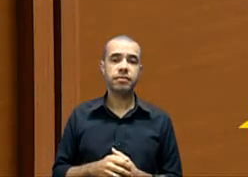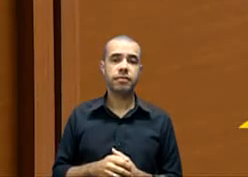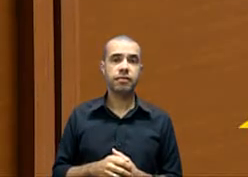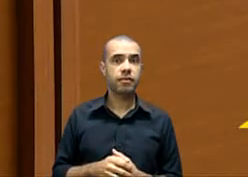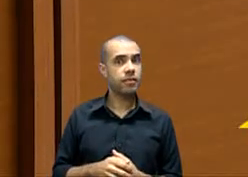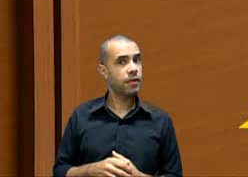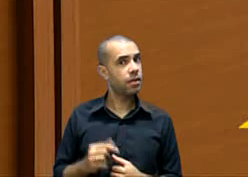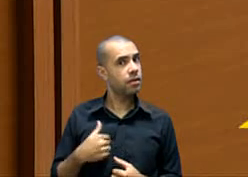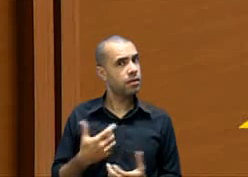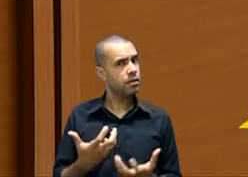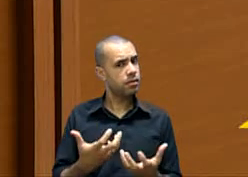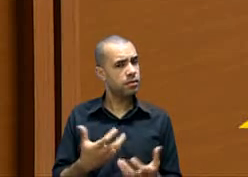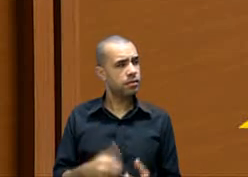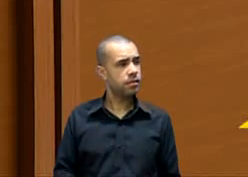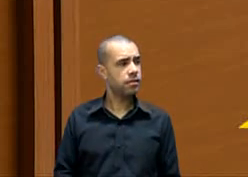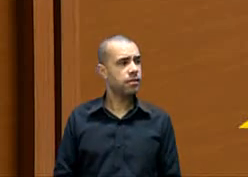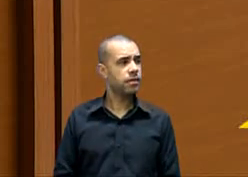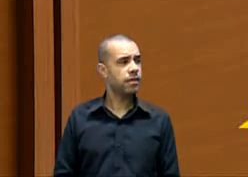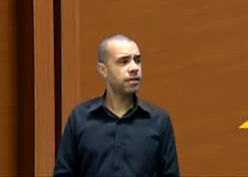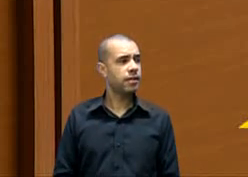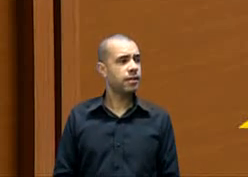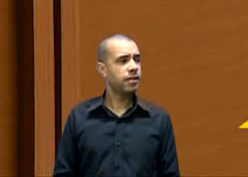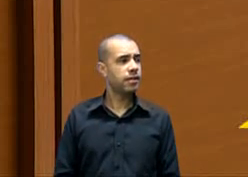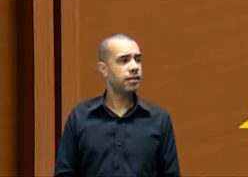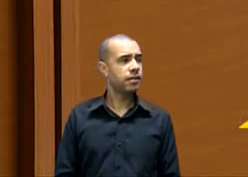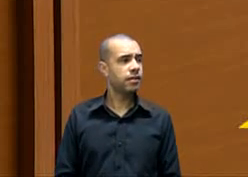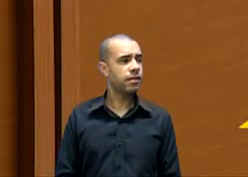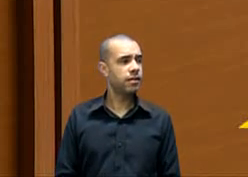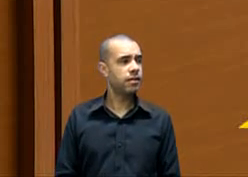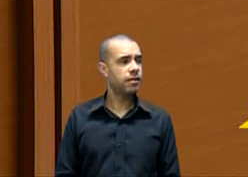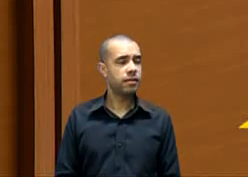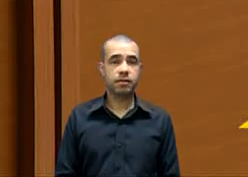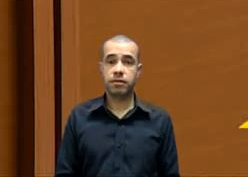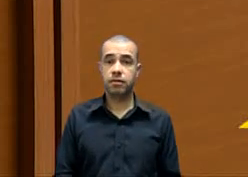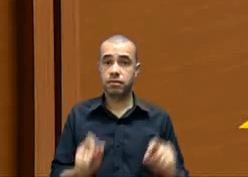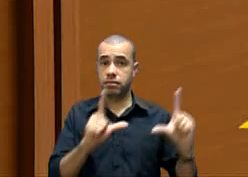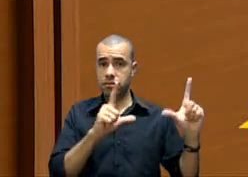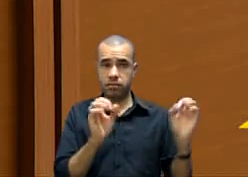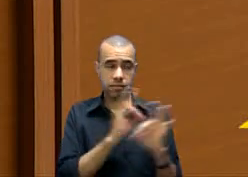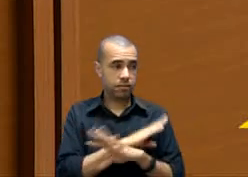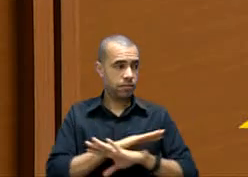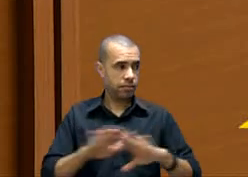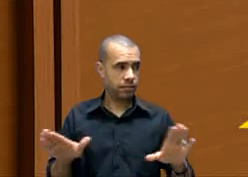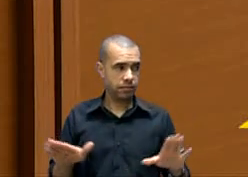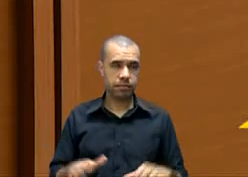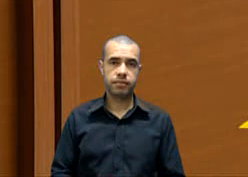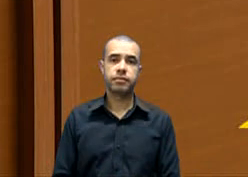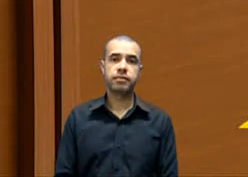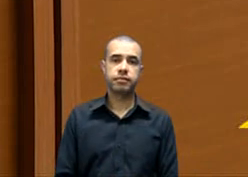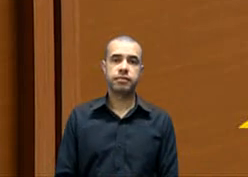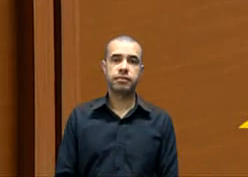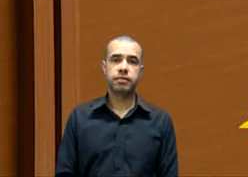Quero ver essa braveza toda em casa, hein, Fausto? Quero ver essa braveza toda em casa. Pode encerrar o painel.